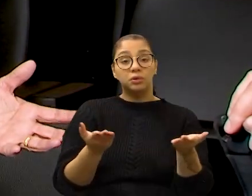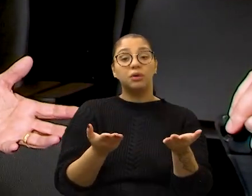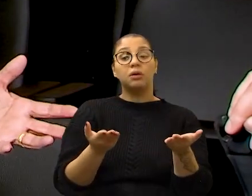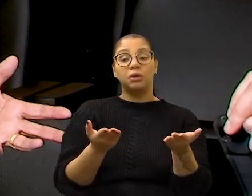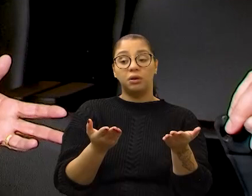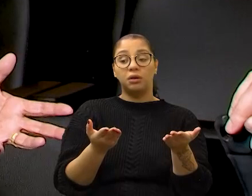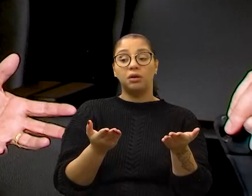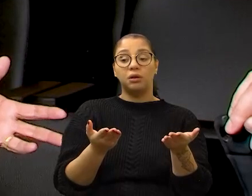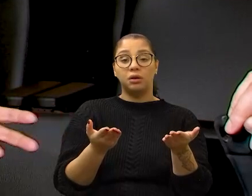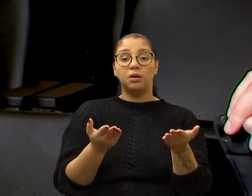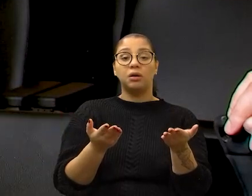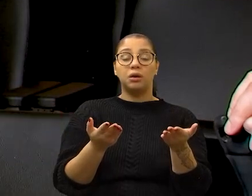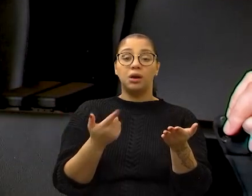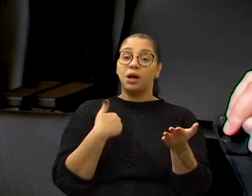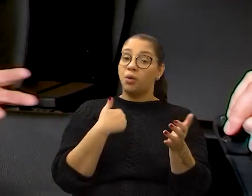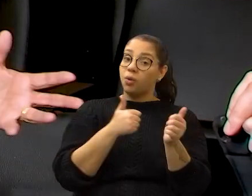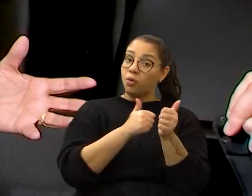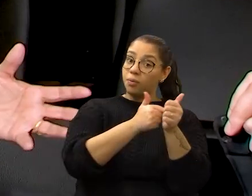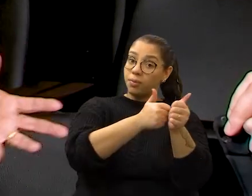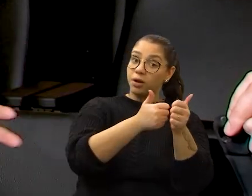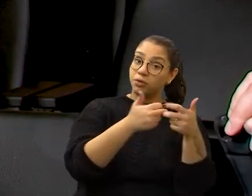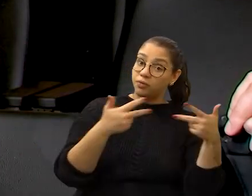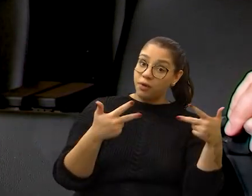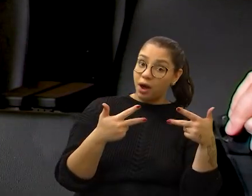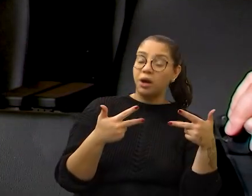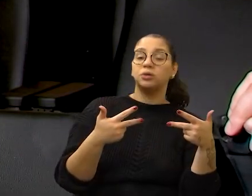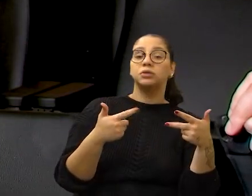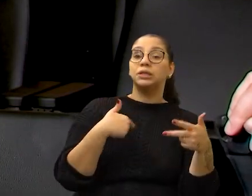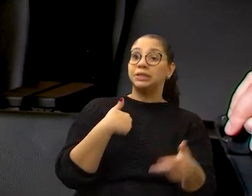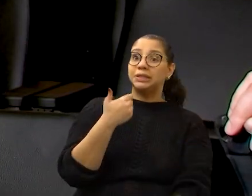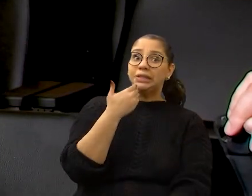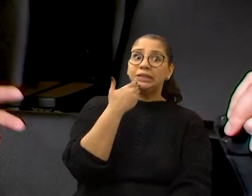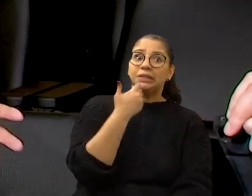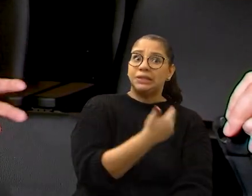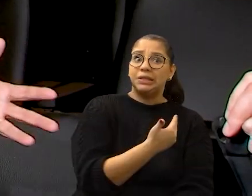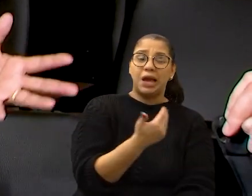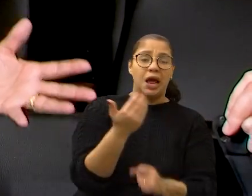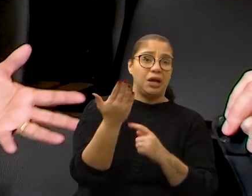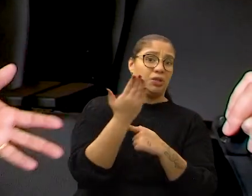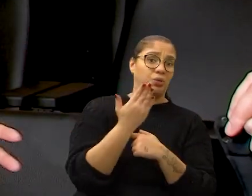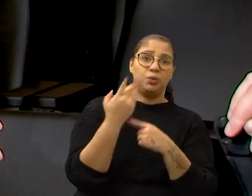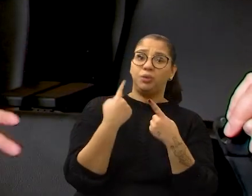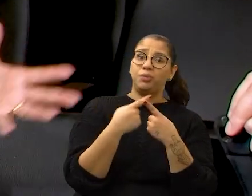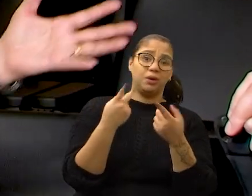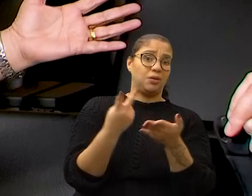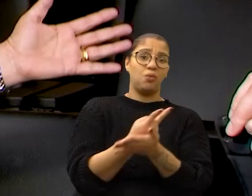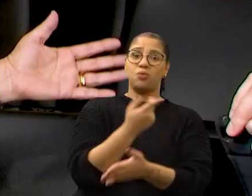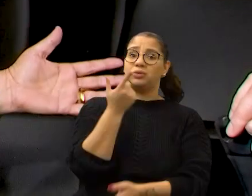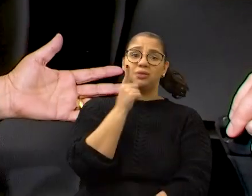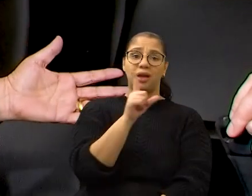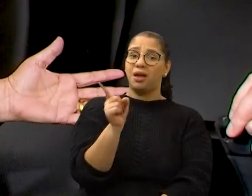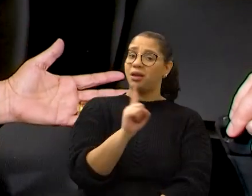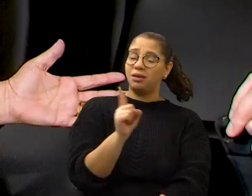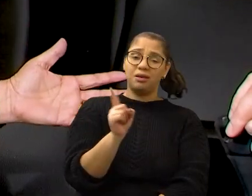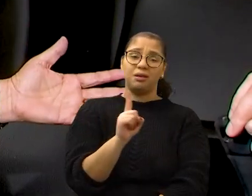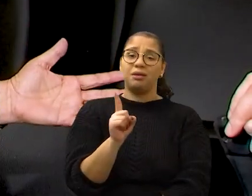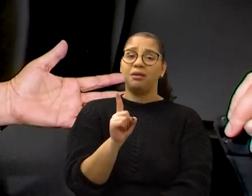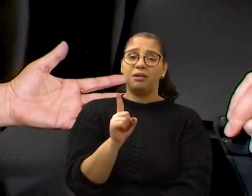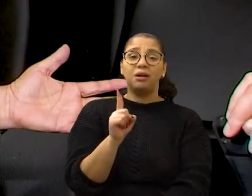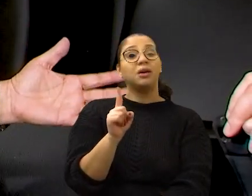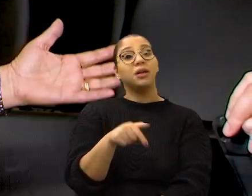situação, assim, eu acompanho vários que estão pedindo socorro porque não tem mais condições, nem